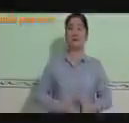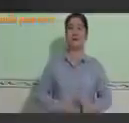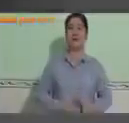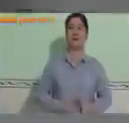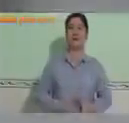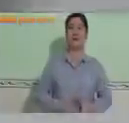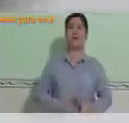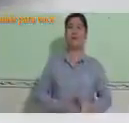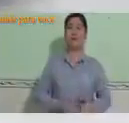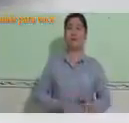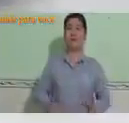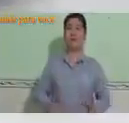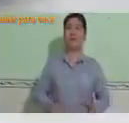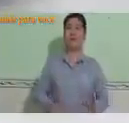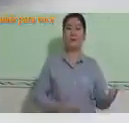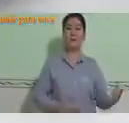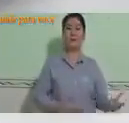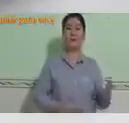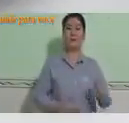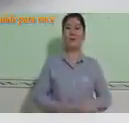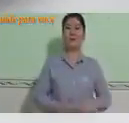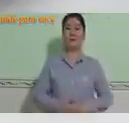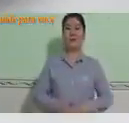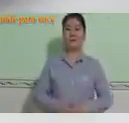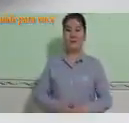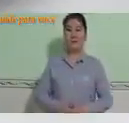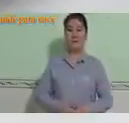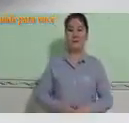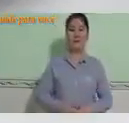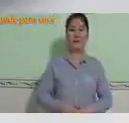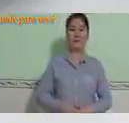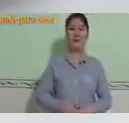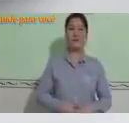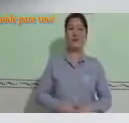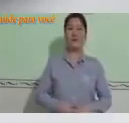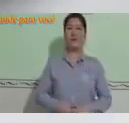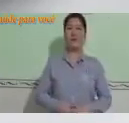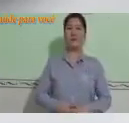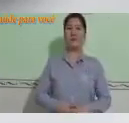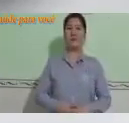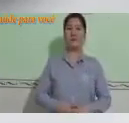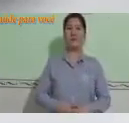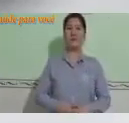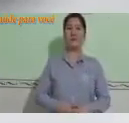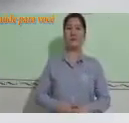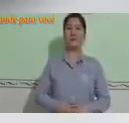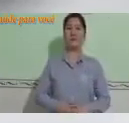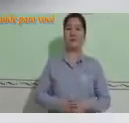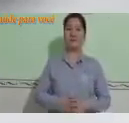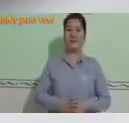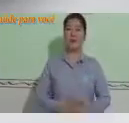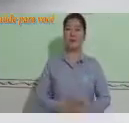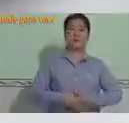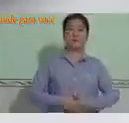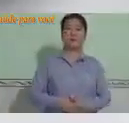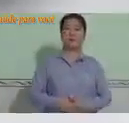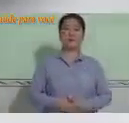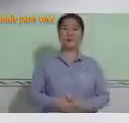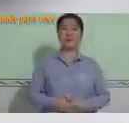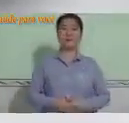ser sinal de uma situação mais grave, como o MAVC, devendo ser corretamente identificada e